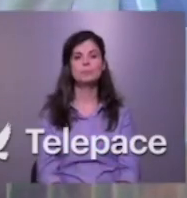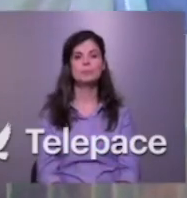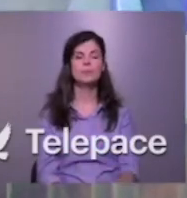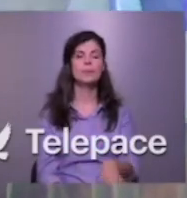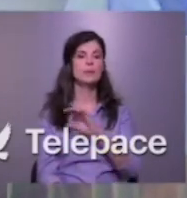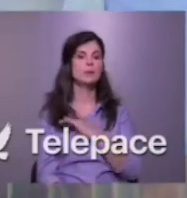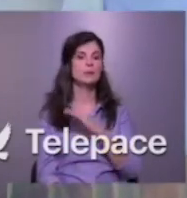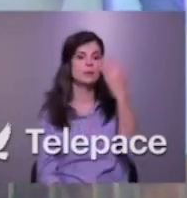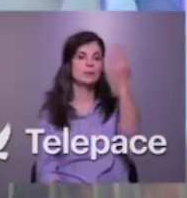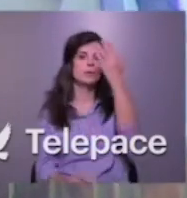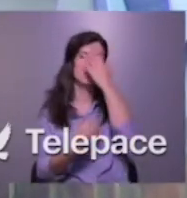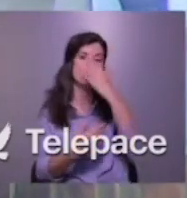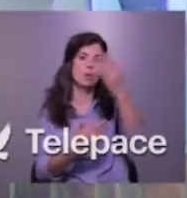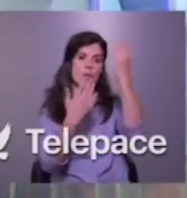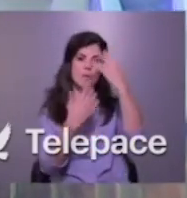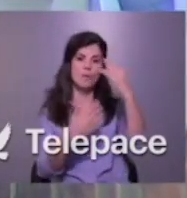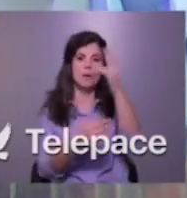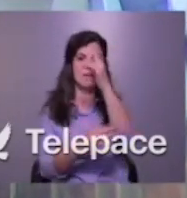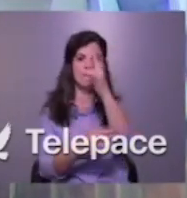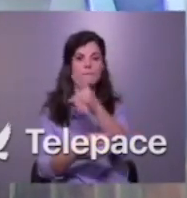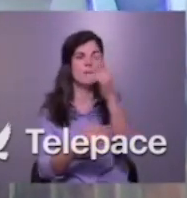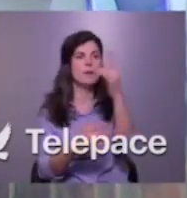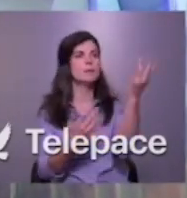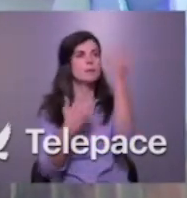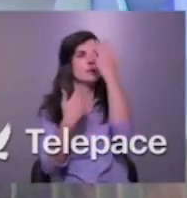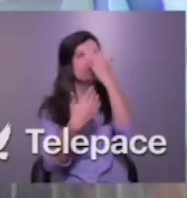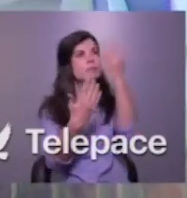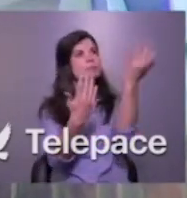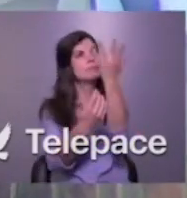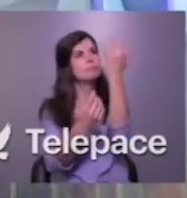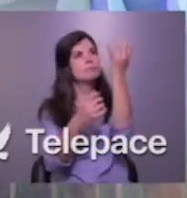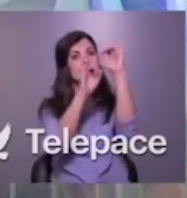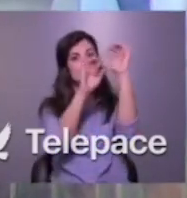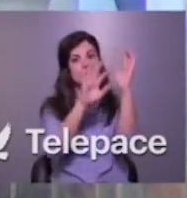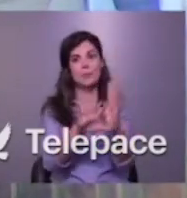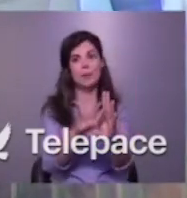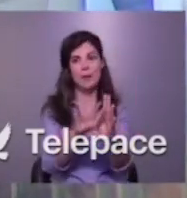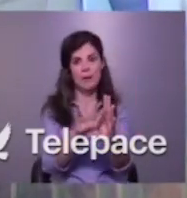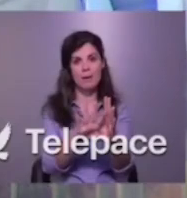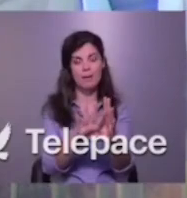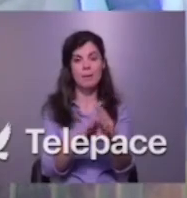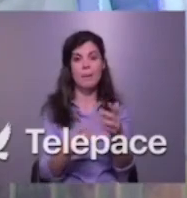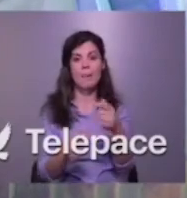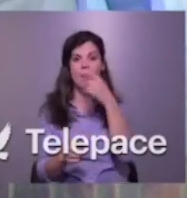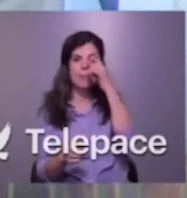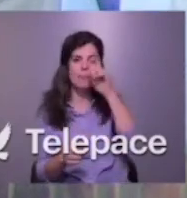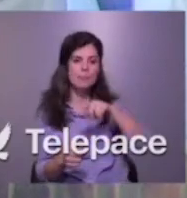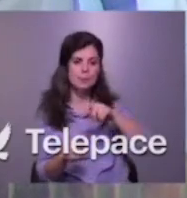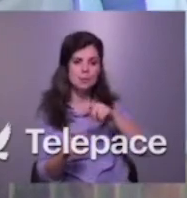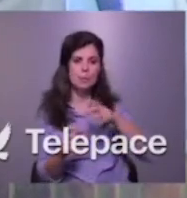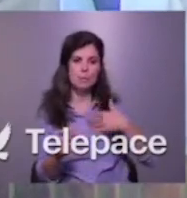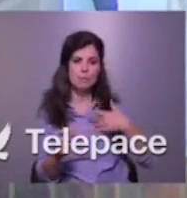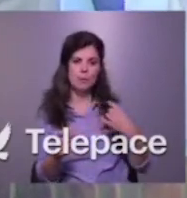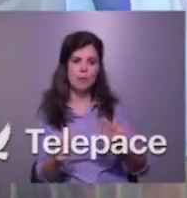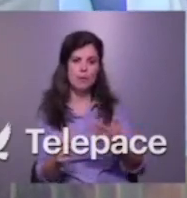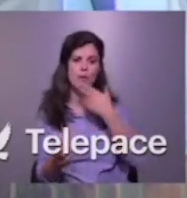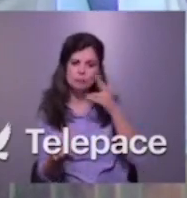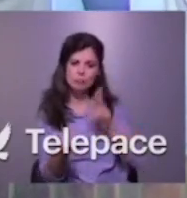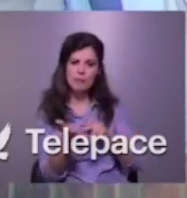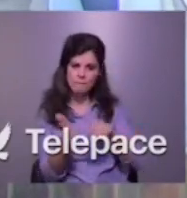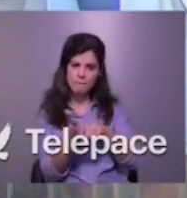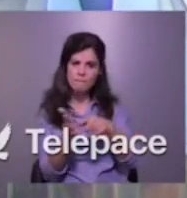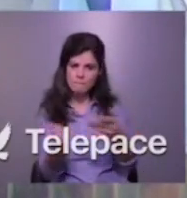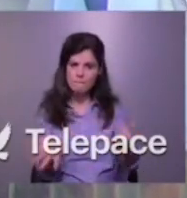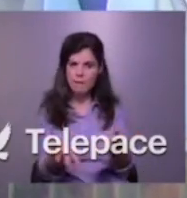Bendito sejais, Senhor, fonte e origem de todas as bênçãos, que sempre promoveis a piedade sincera